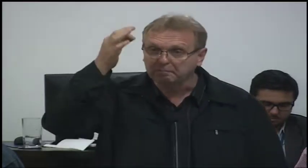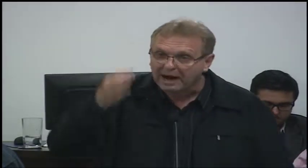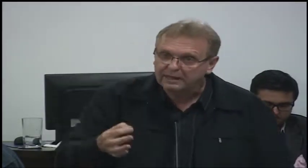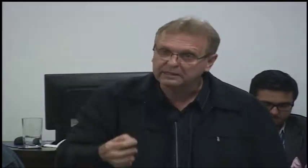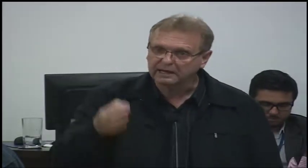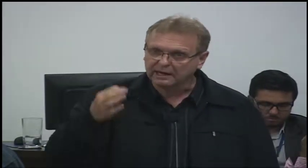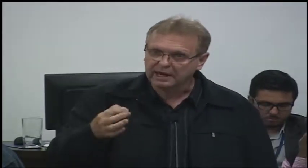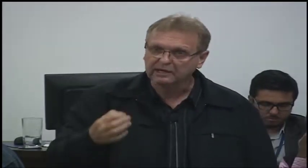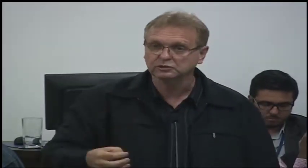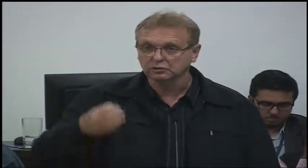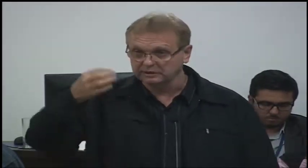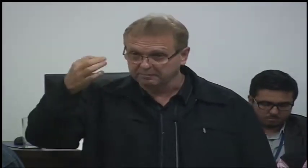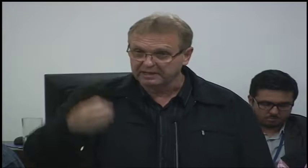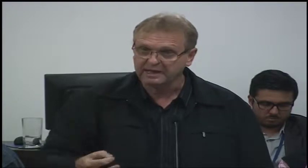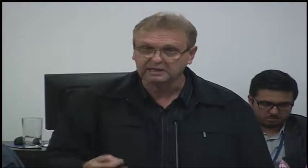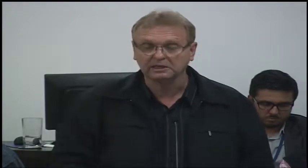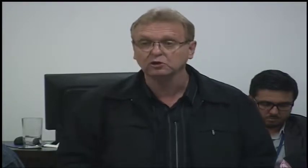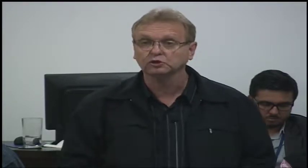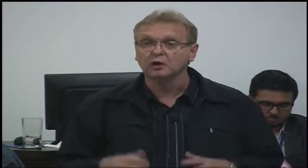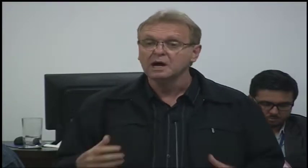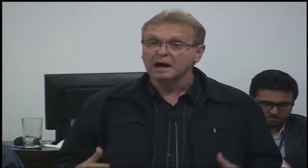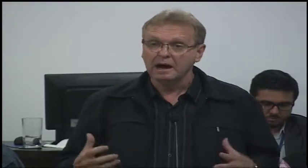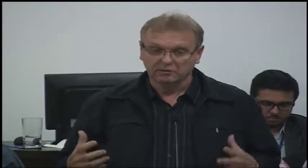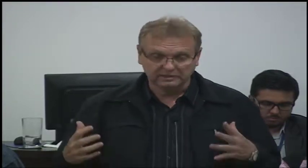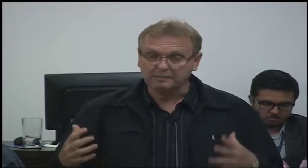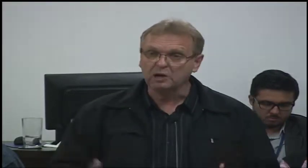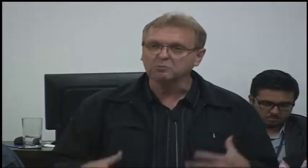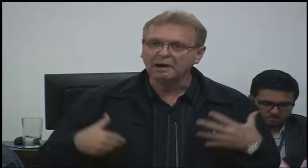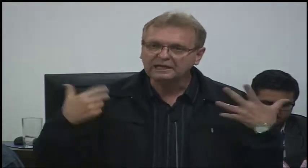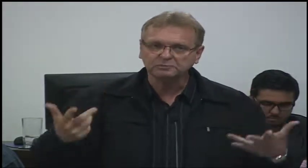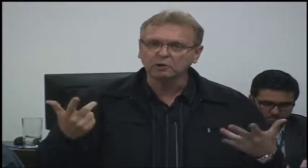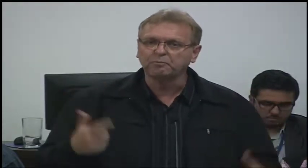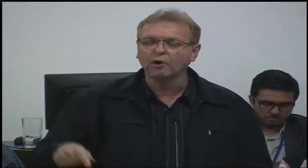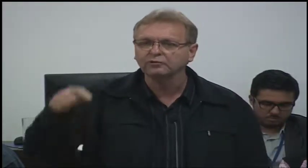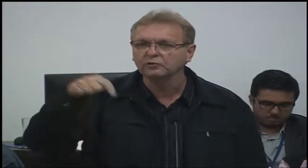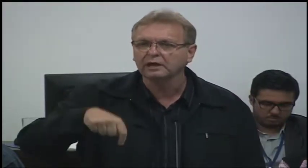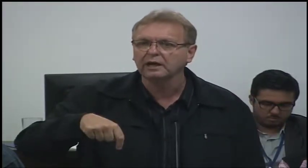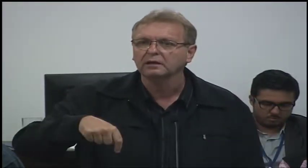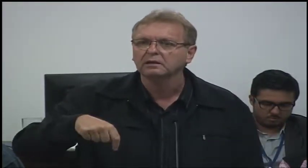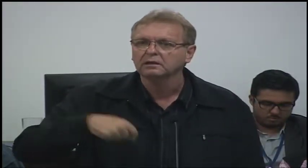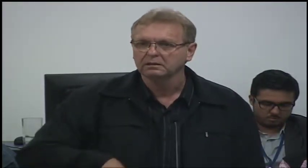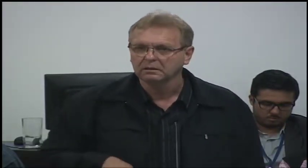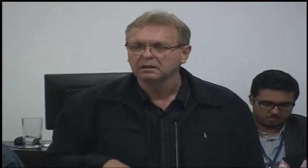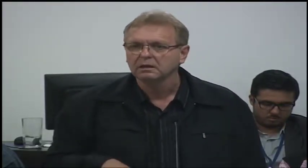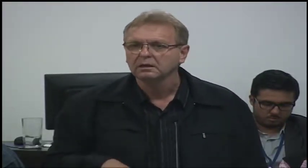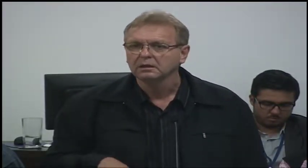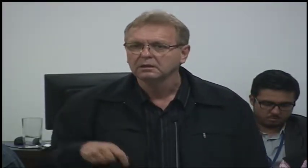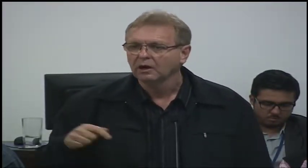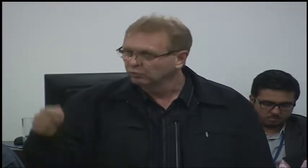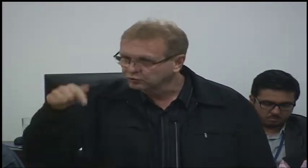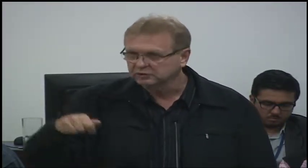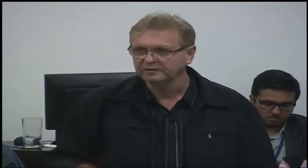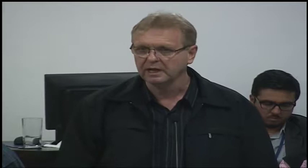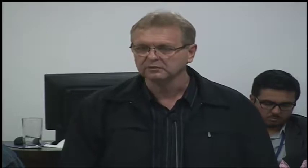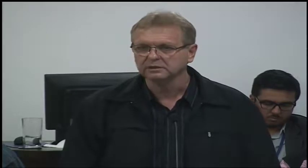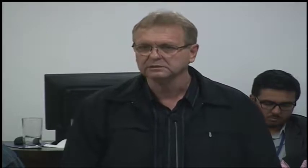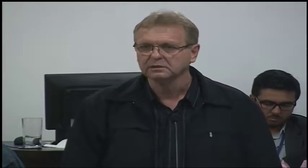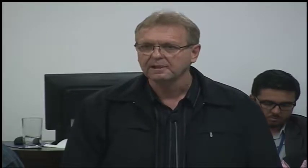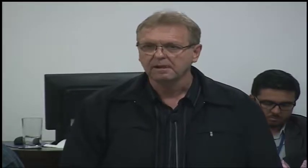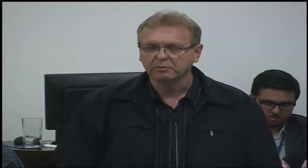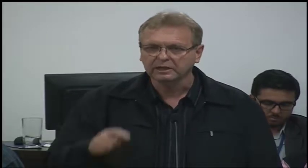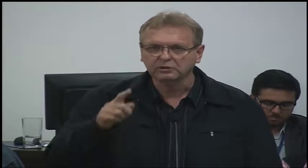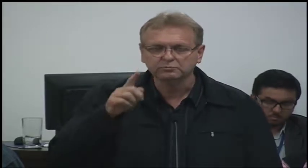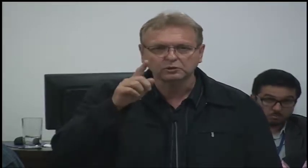Agora, para de declarar que eu sou independente, então trabalho mais pelo povo do que os outros